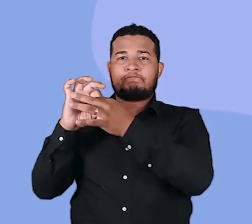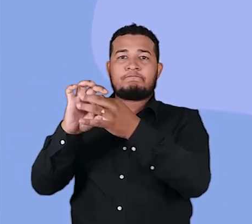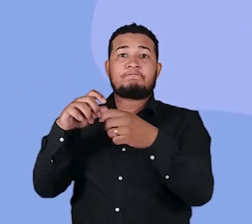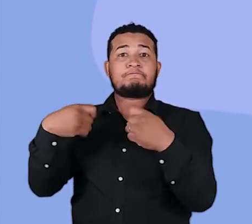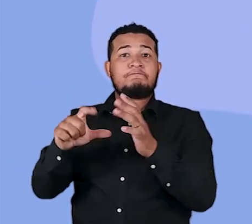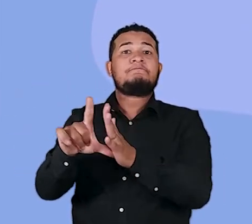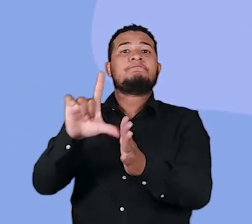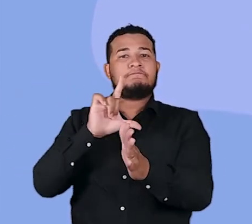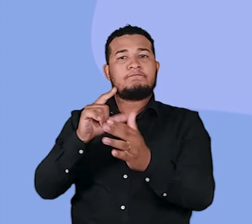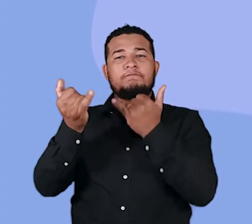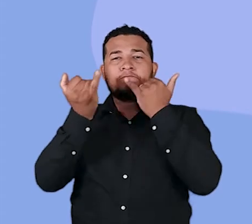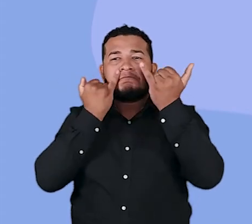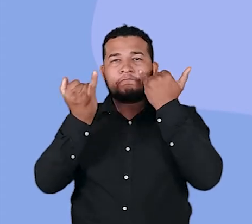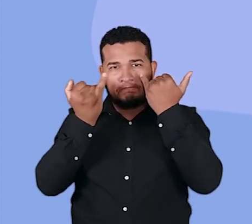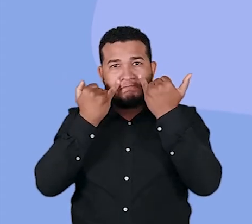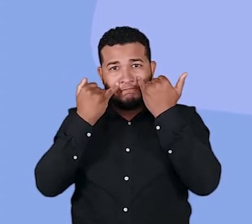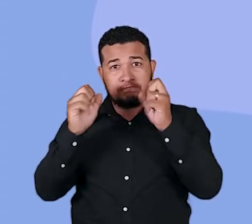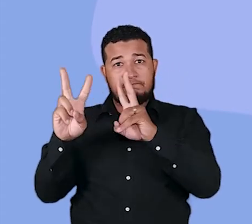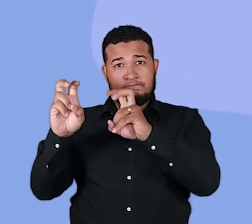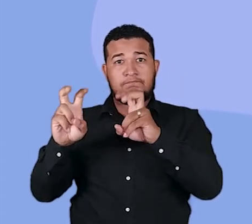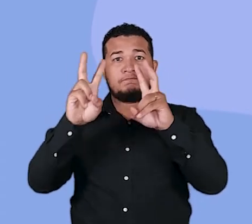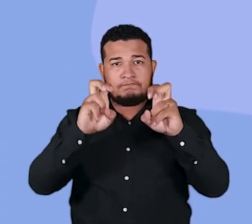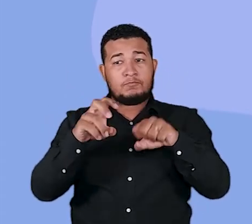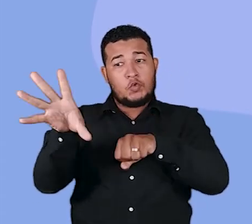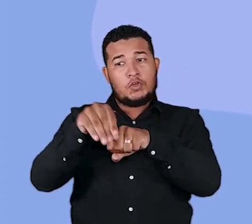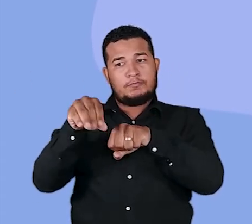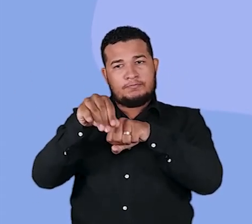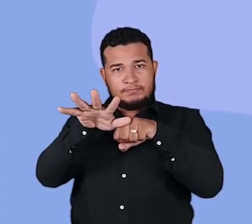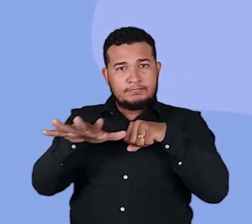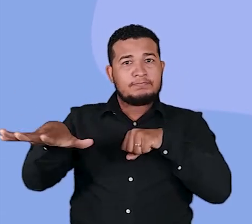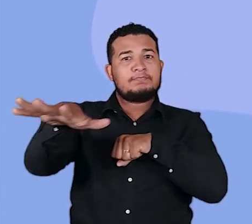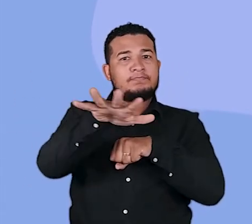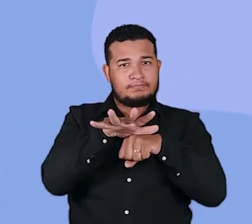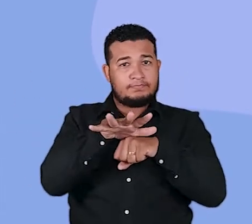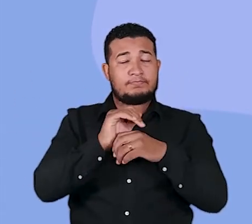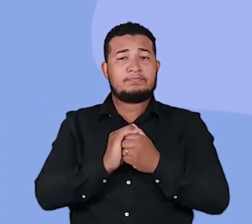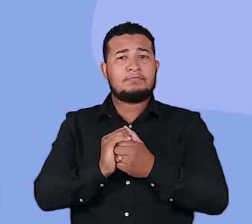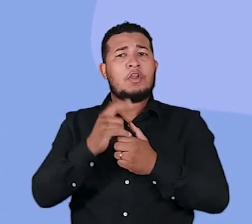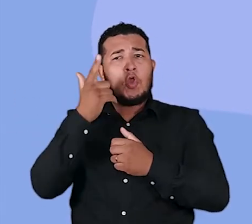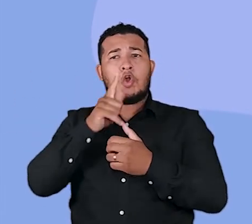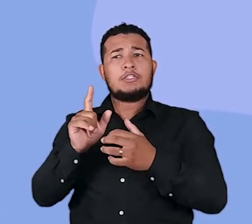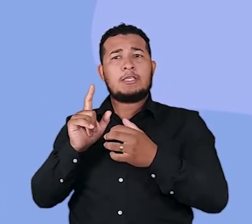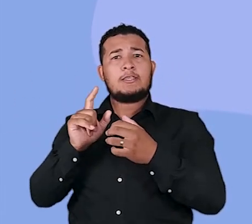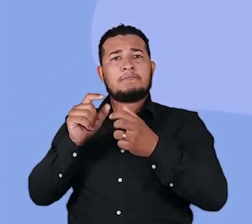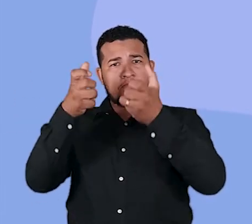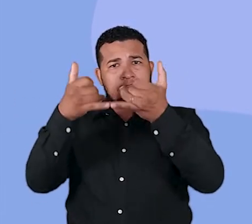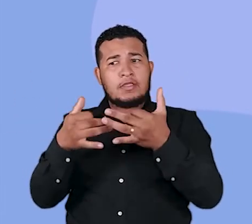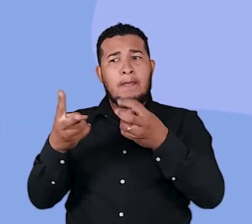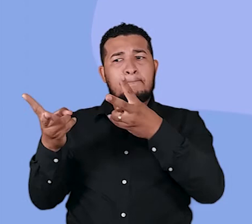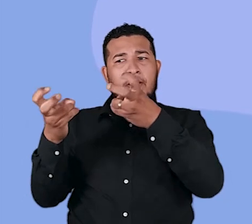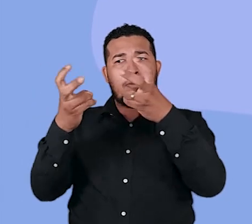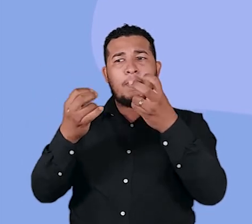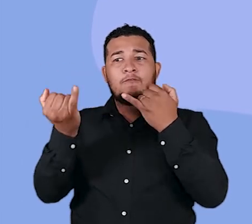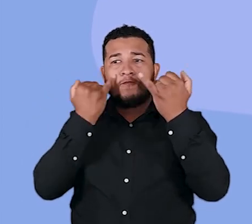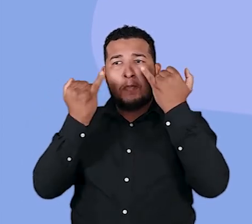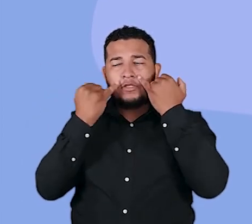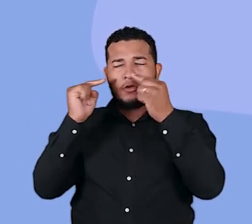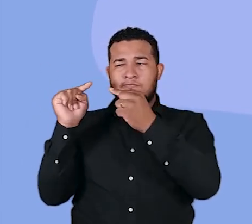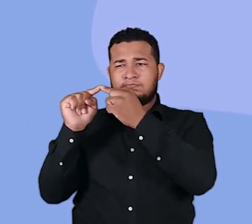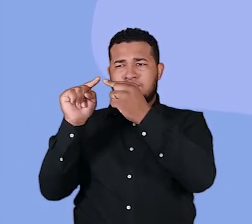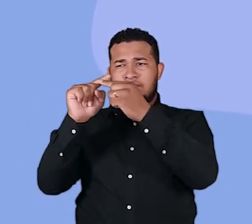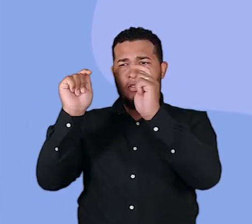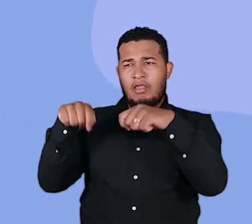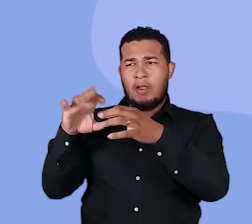ter isso. Informações prévias sobre conhecimentos gerais. Para um texto ser coerente, o autor precisa observar se as